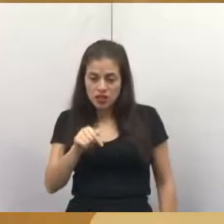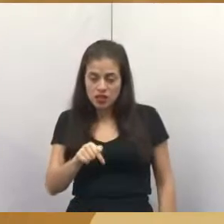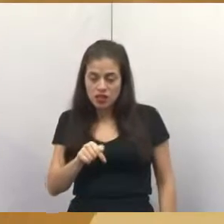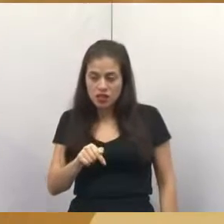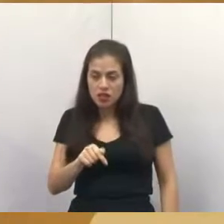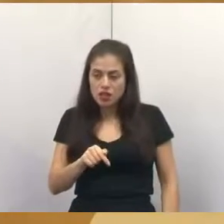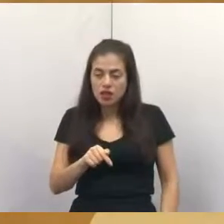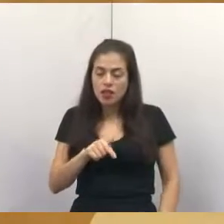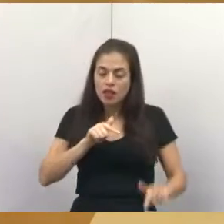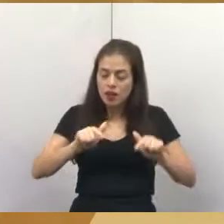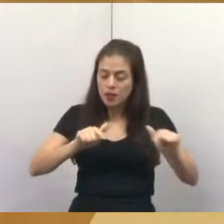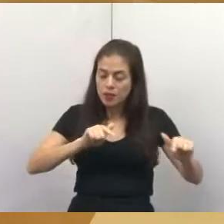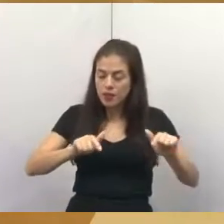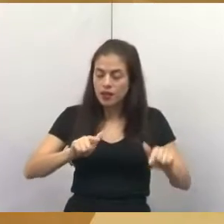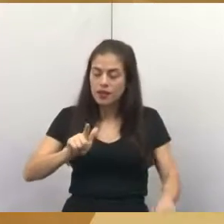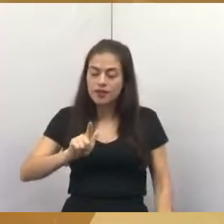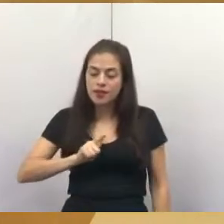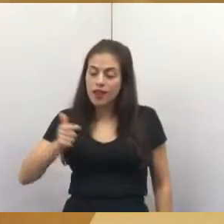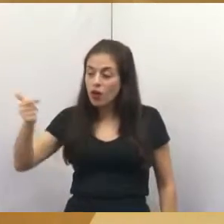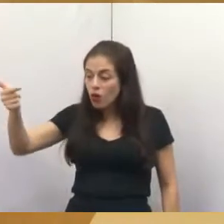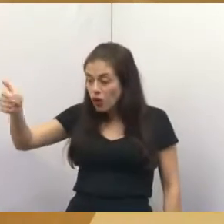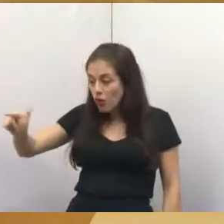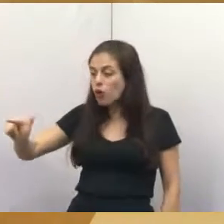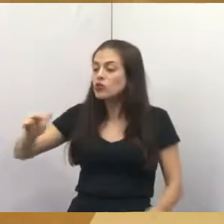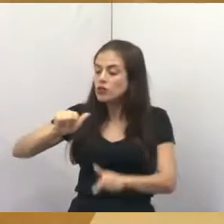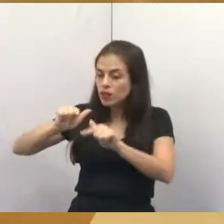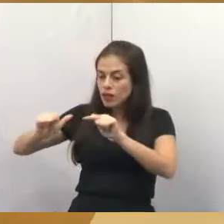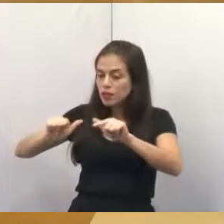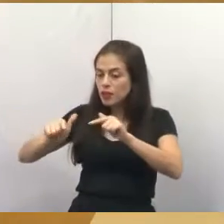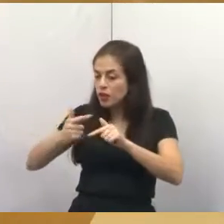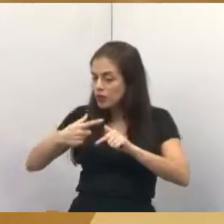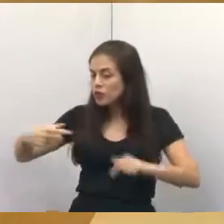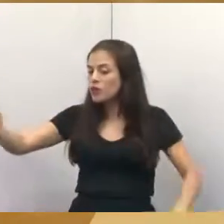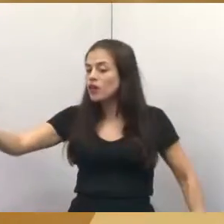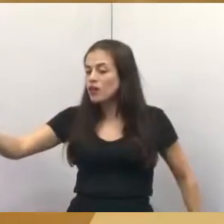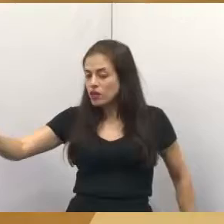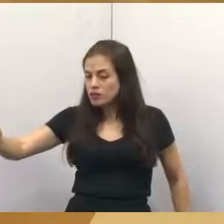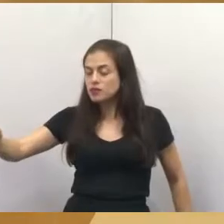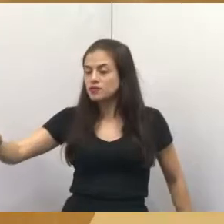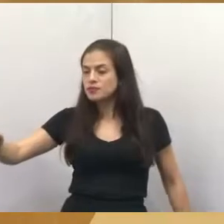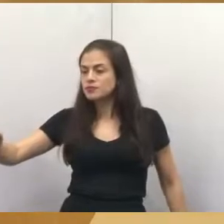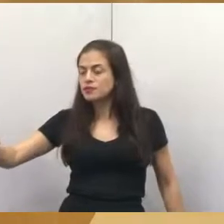para ler o projeto. Aí sim, aí vai.